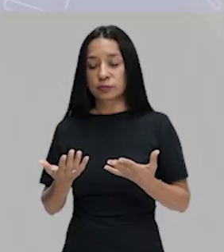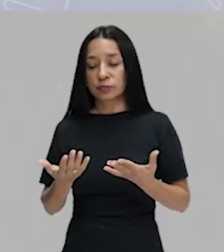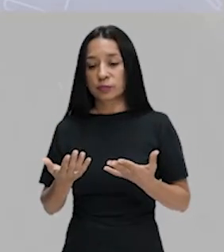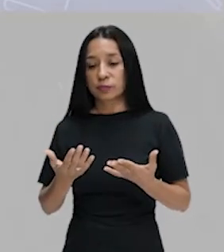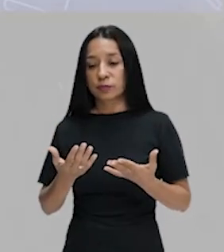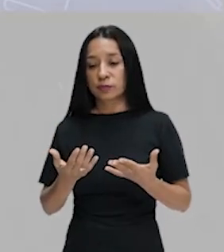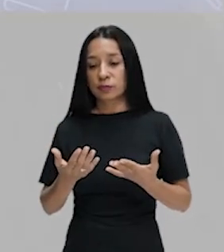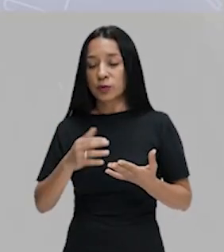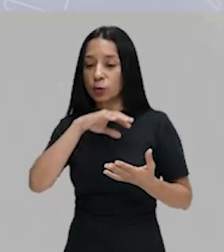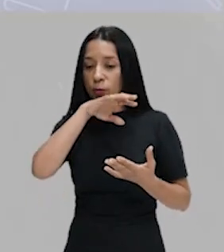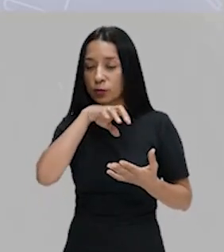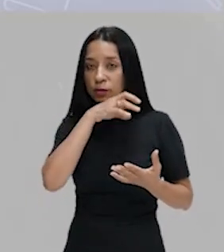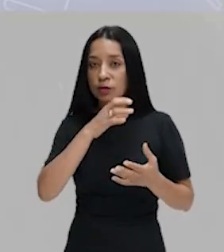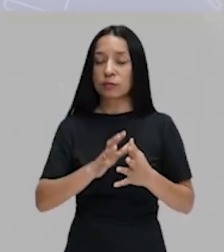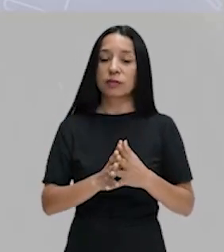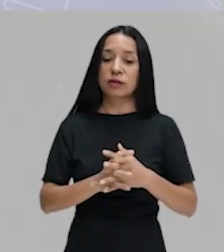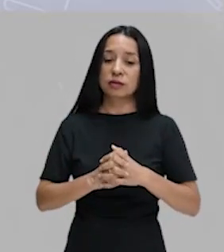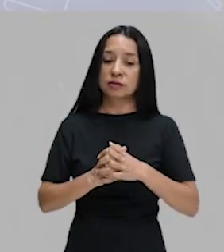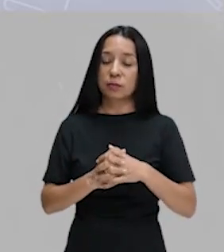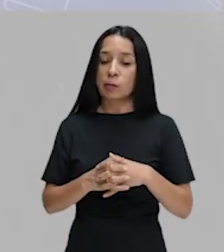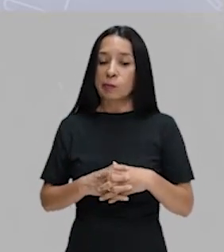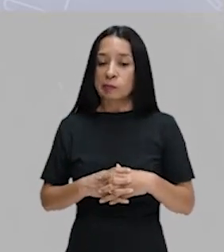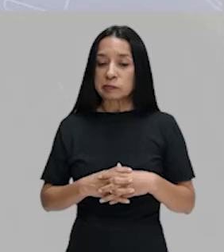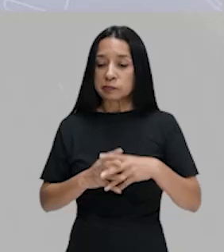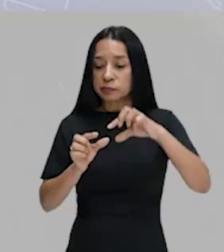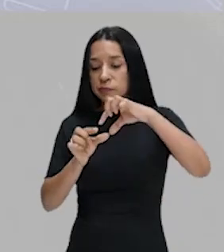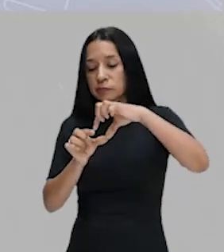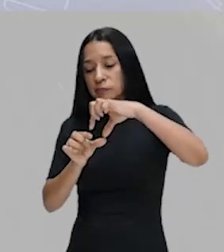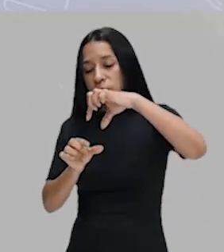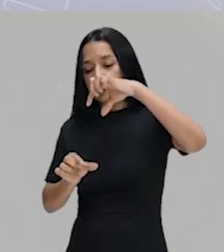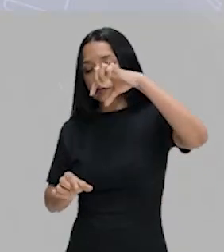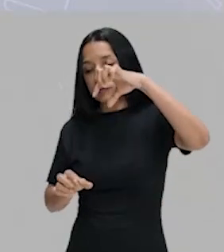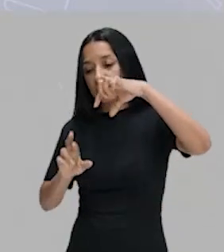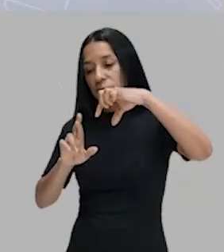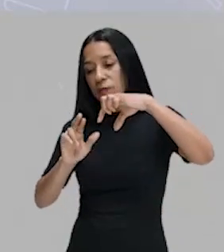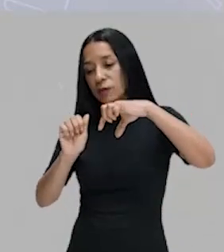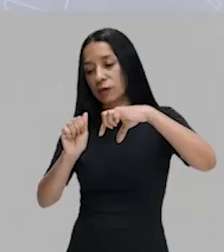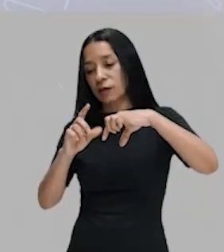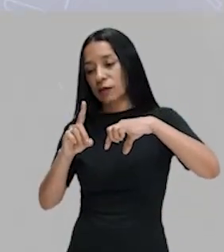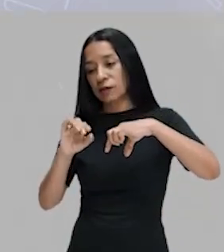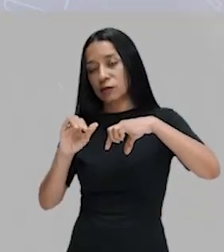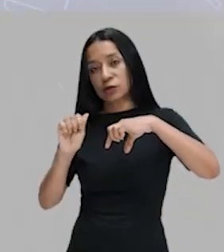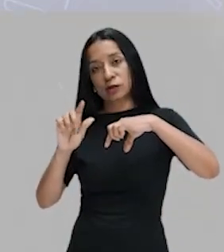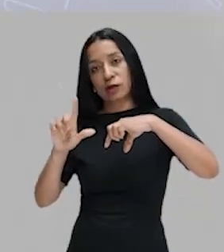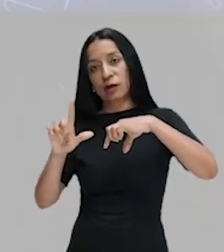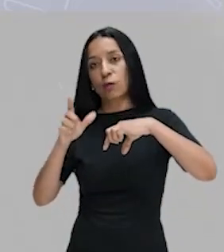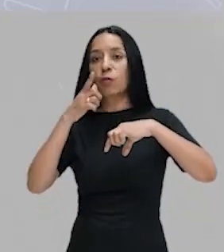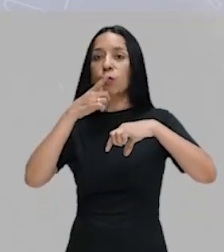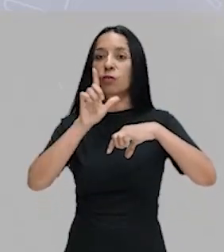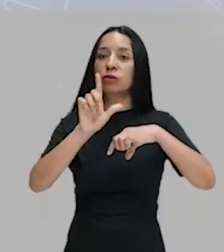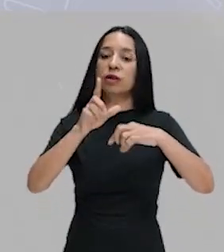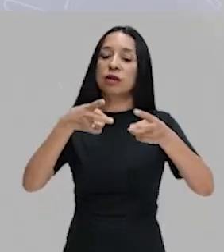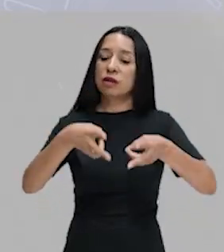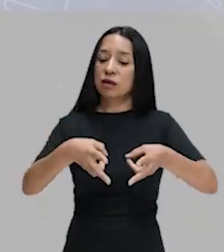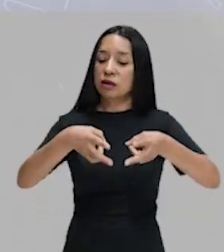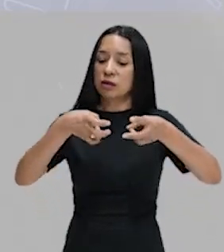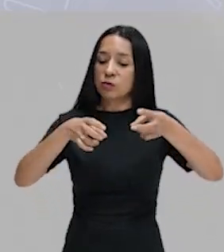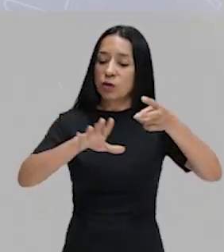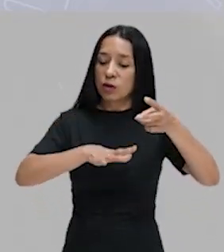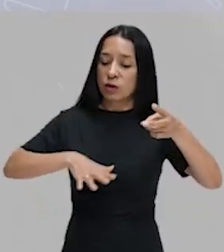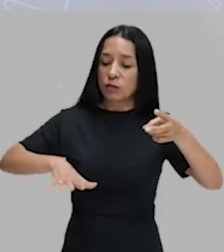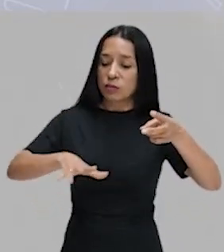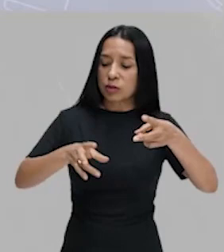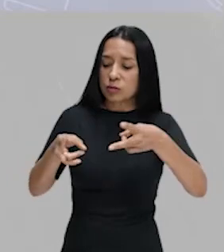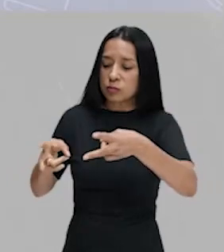nos animais que são de simetria radial, eles conseguem explorar os ambientes de todos os